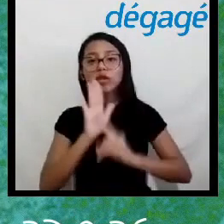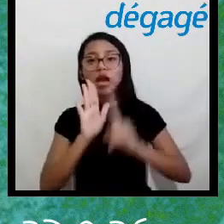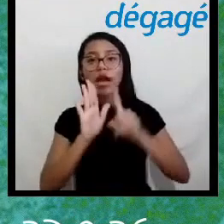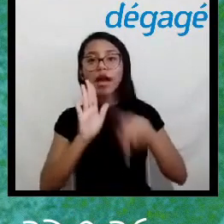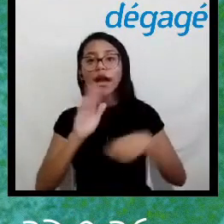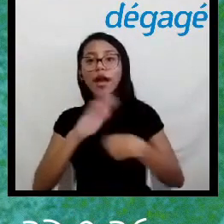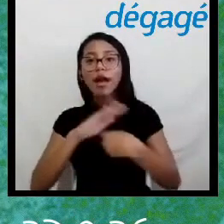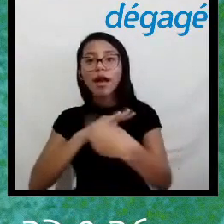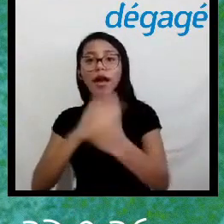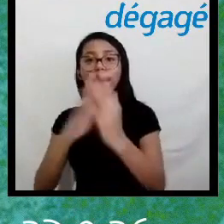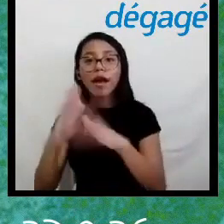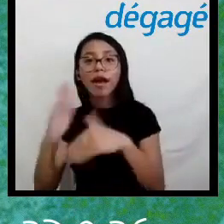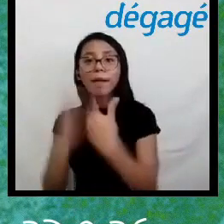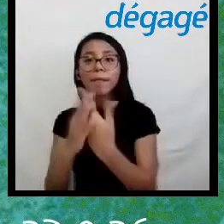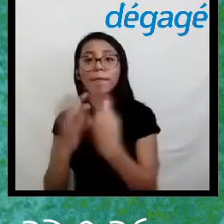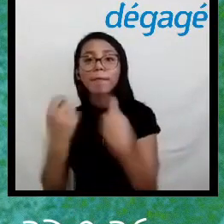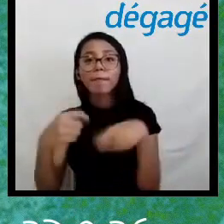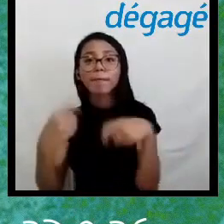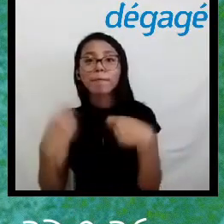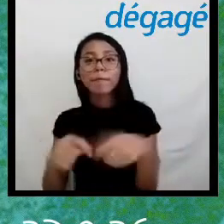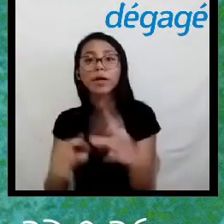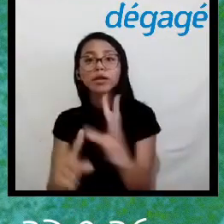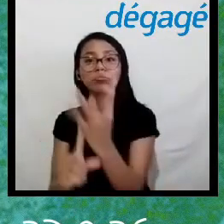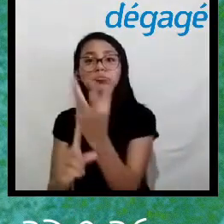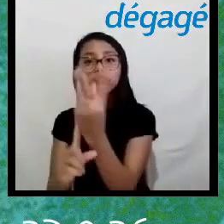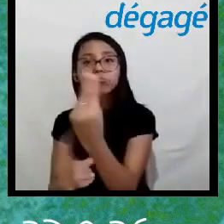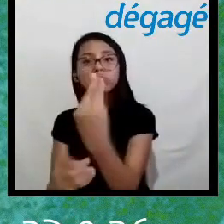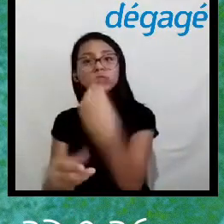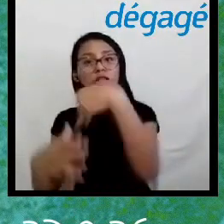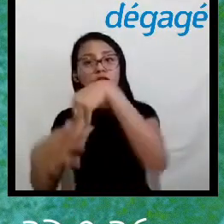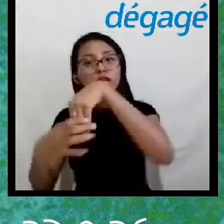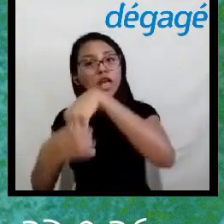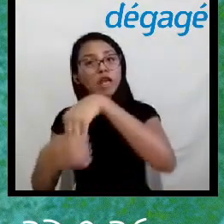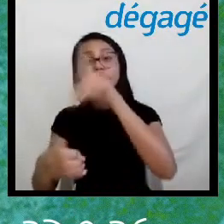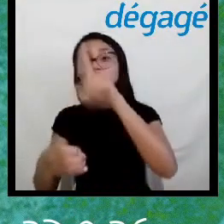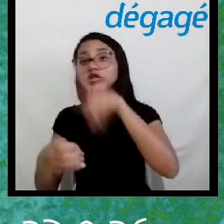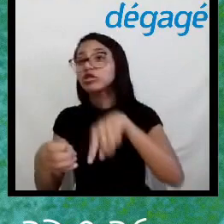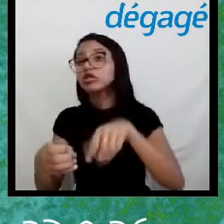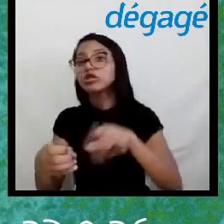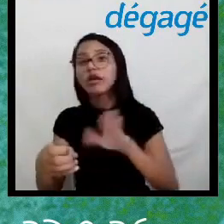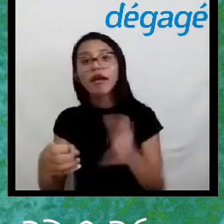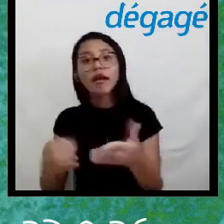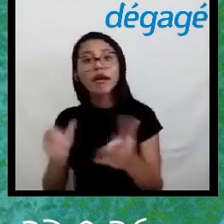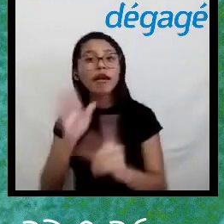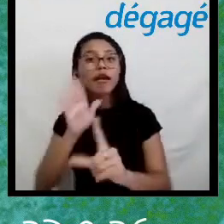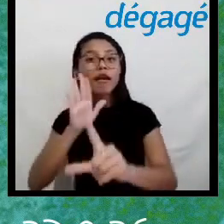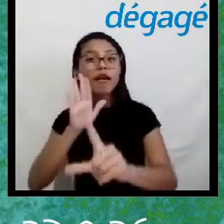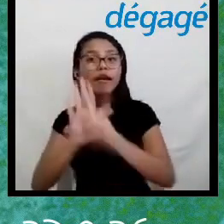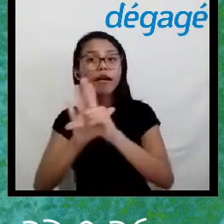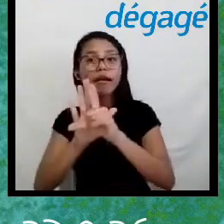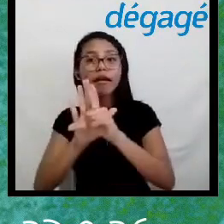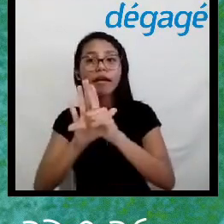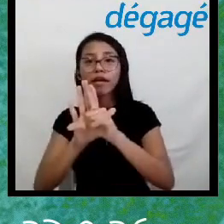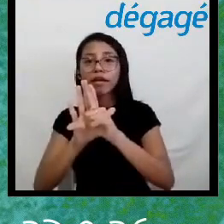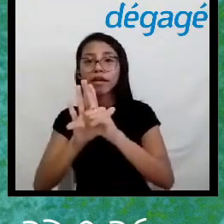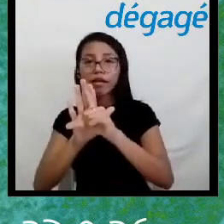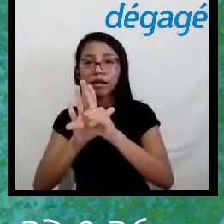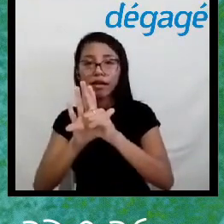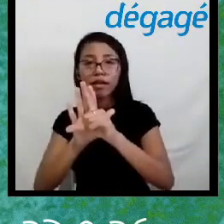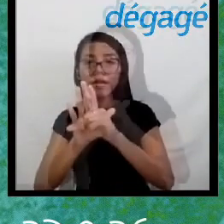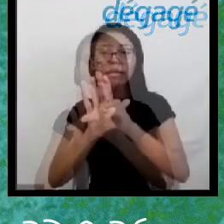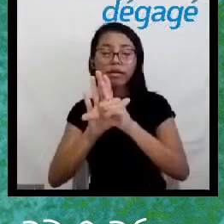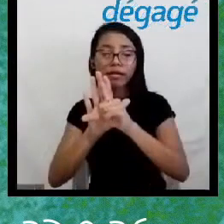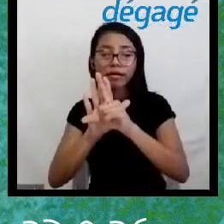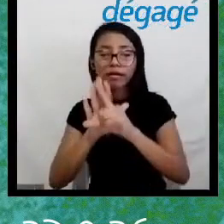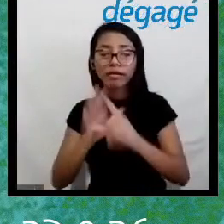lei, né, a gente tem que ter uma formação de professores que pensa por esse viés, isso também já é lei.